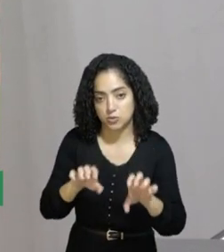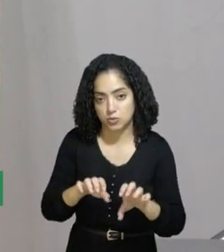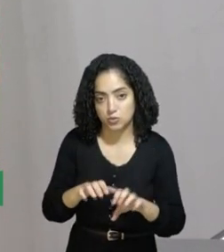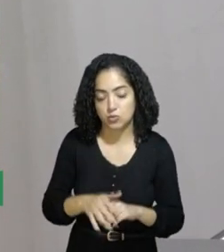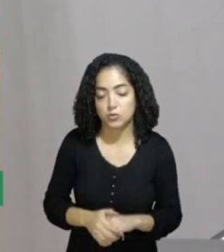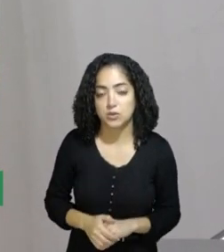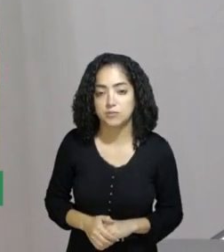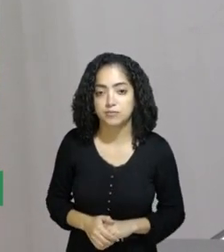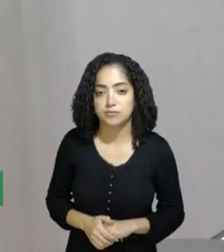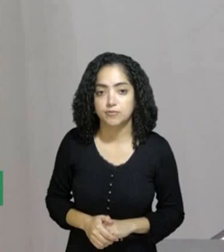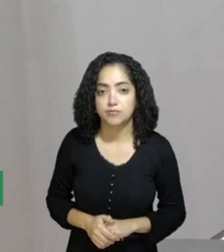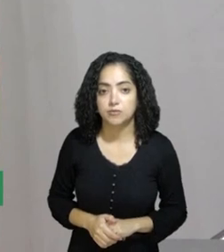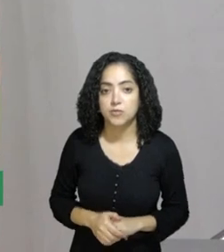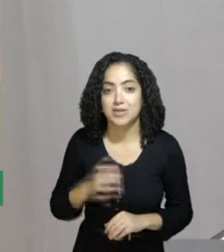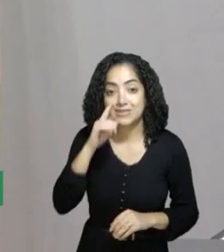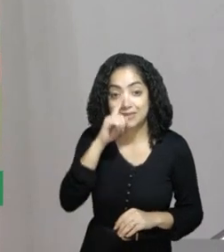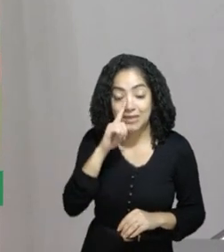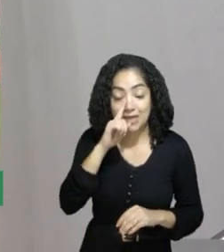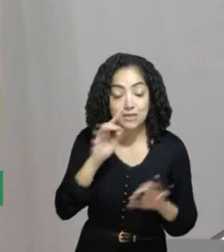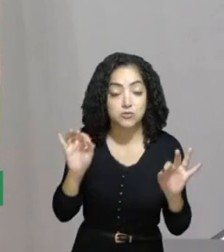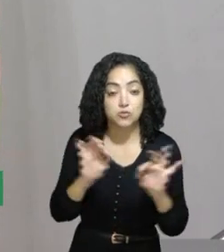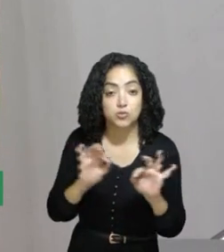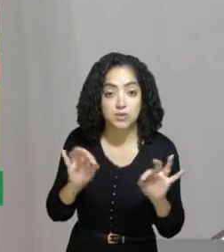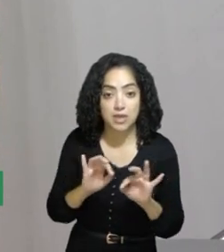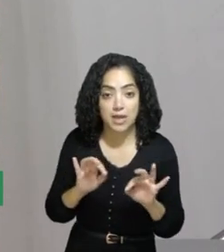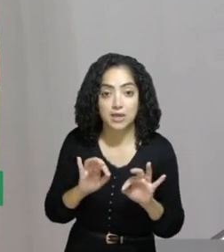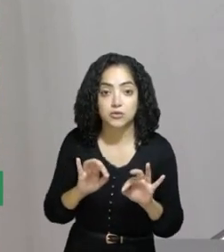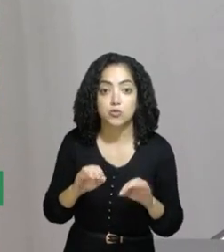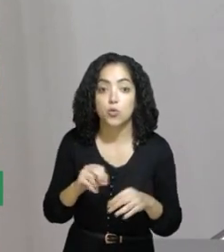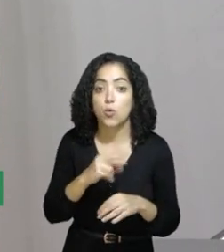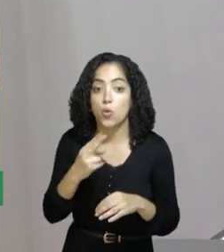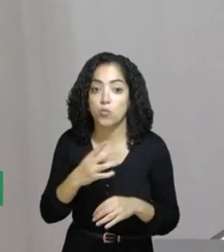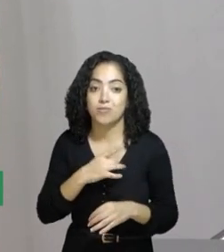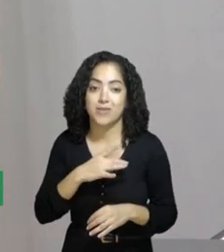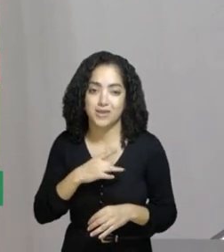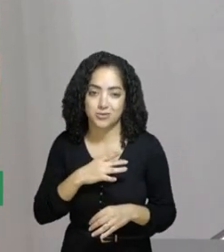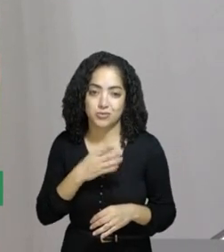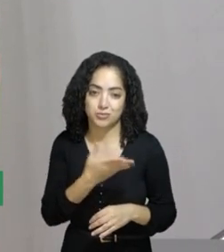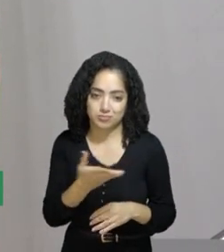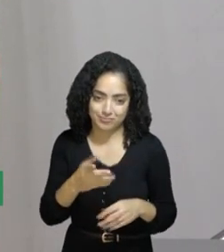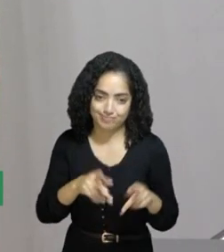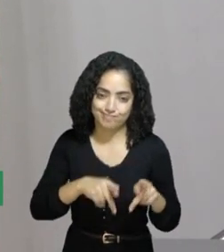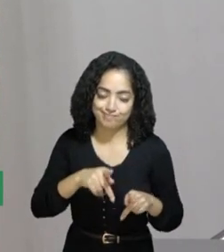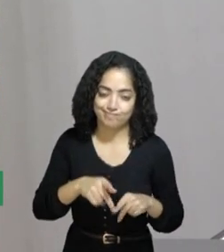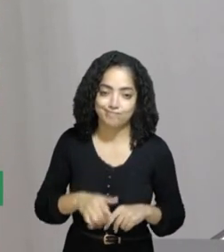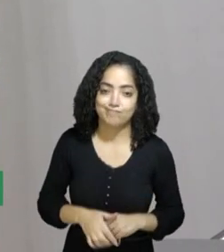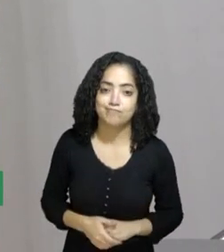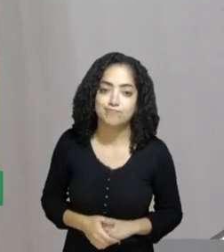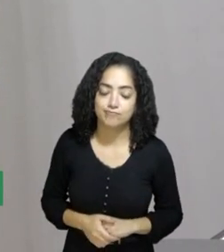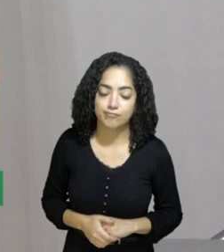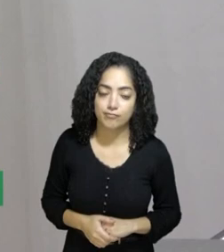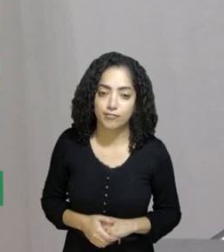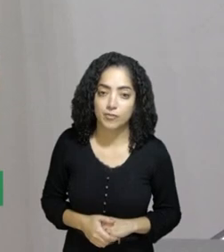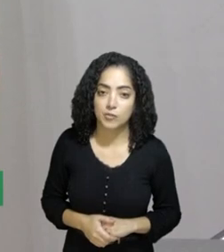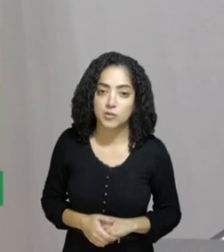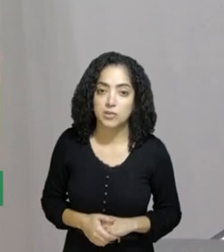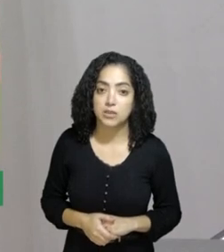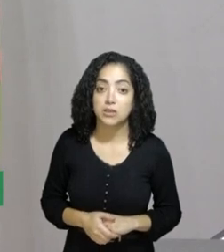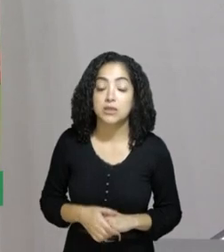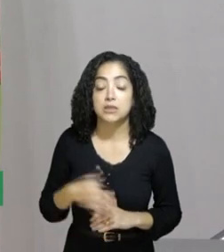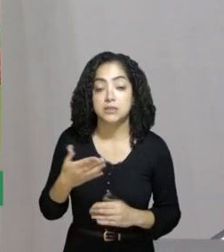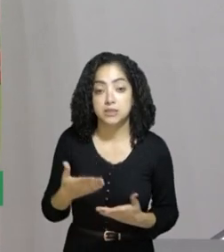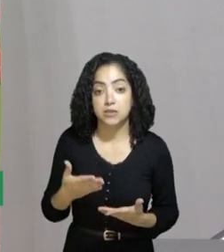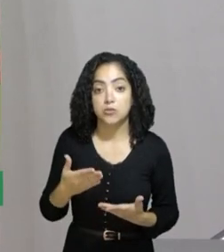operar sem riscos ou sem provocar medos à população. Dito isso, eu julgo